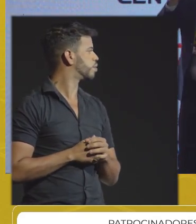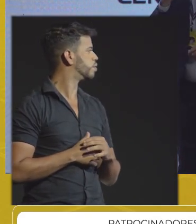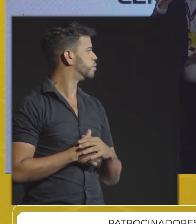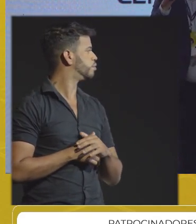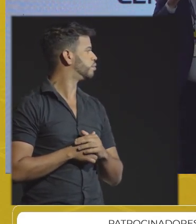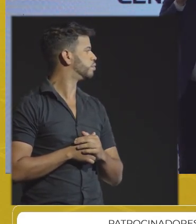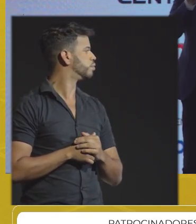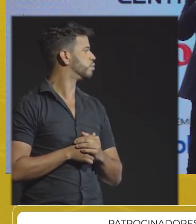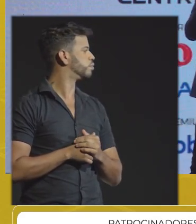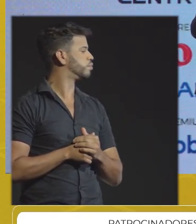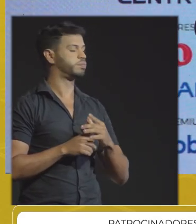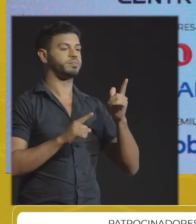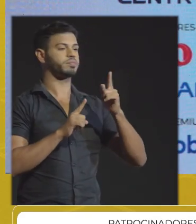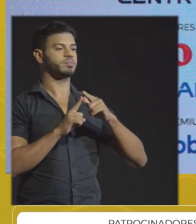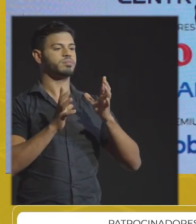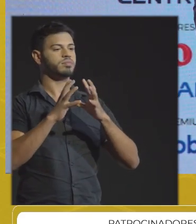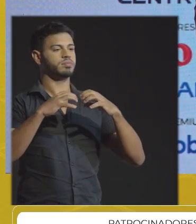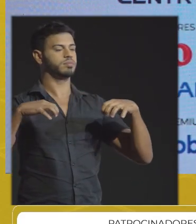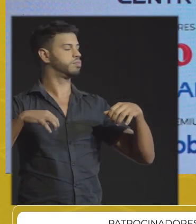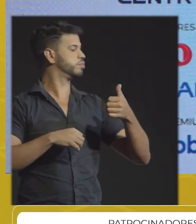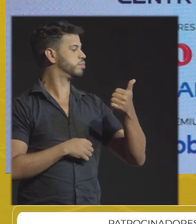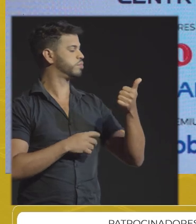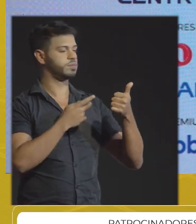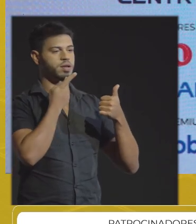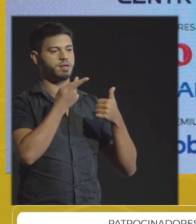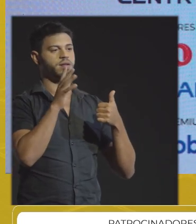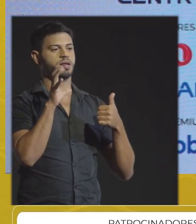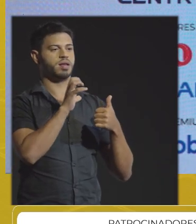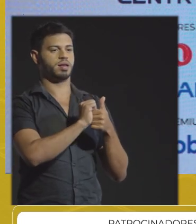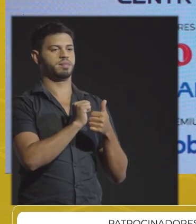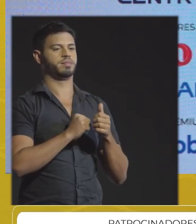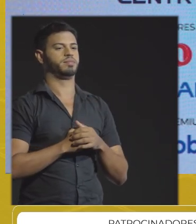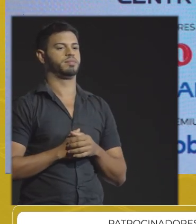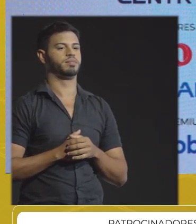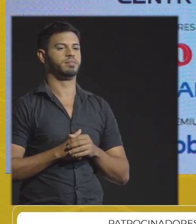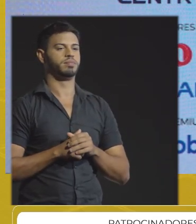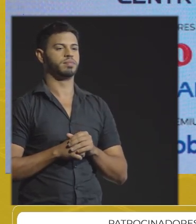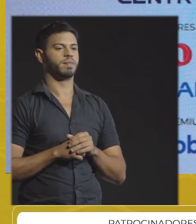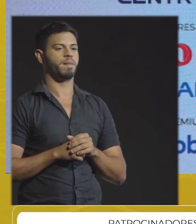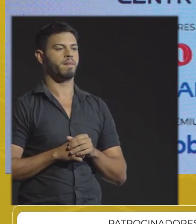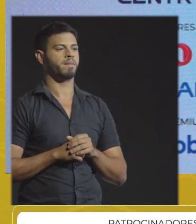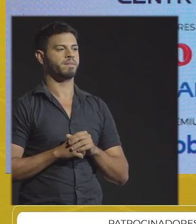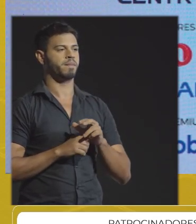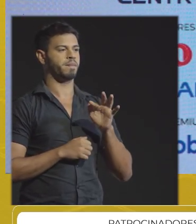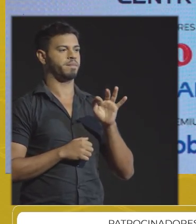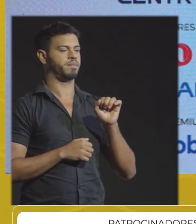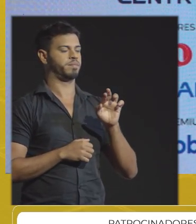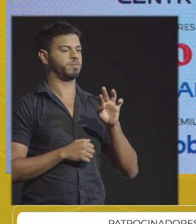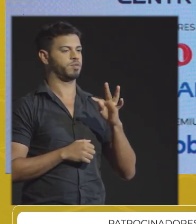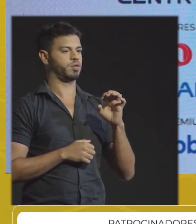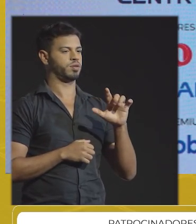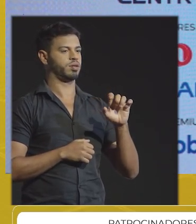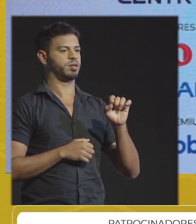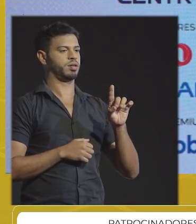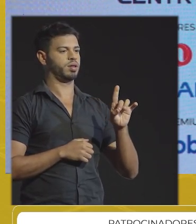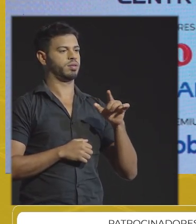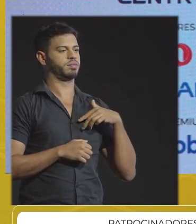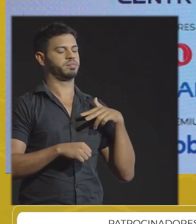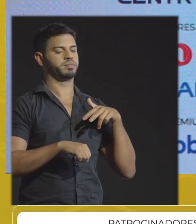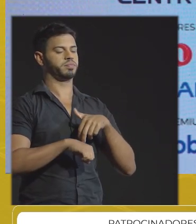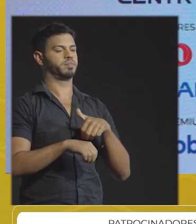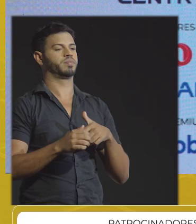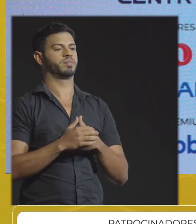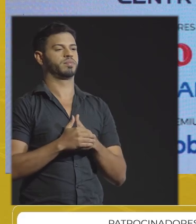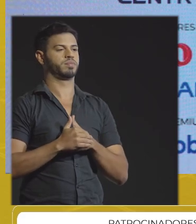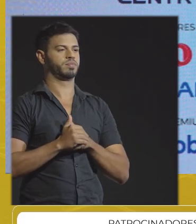a apresentação aqui pessoal em duas partes primeiro a gente vai falar bem rapidamente eh da forte leve solar De onde viemos os